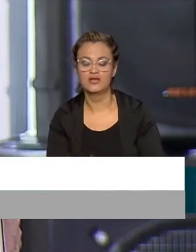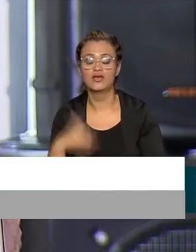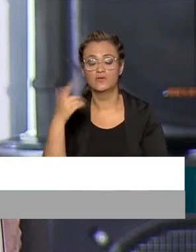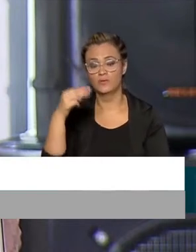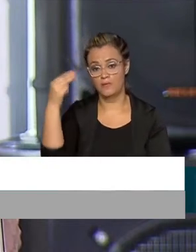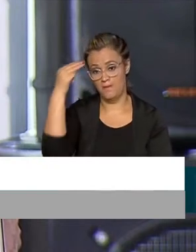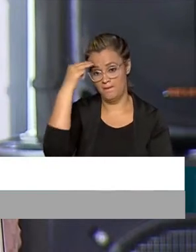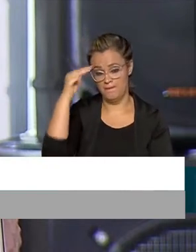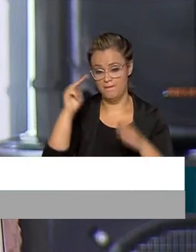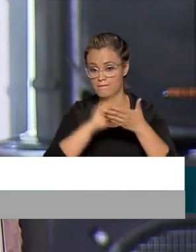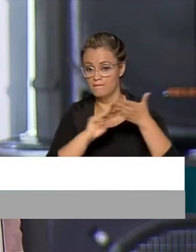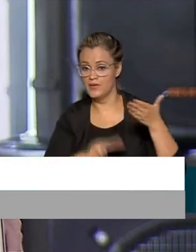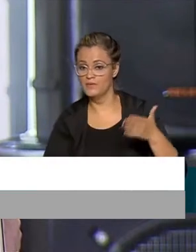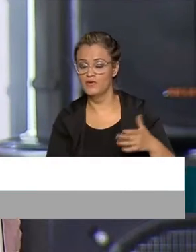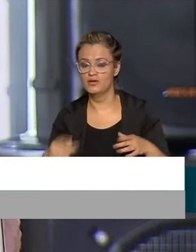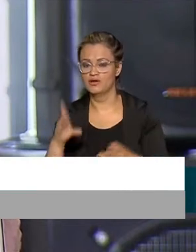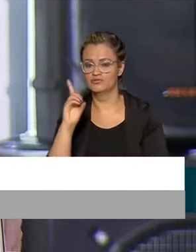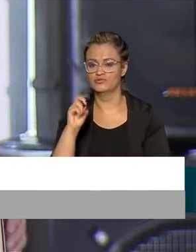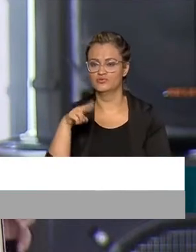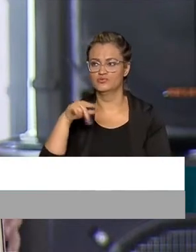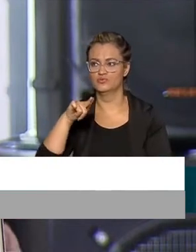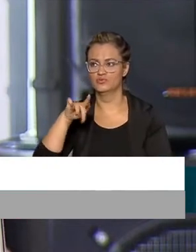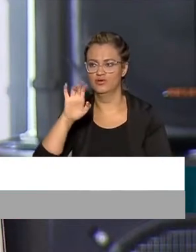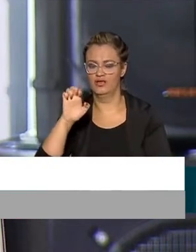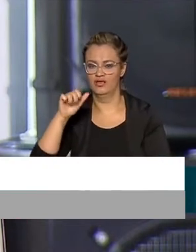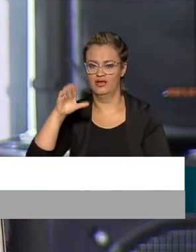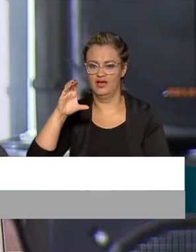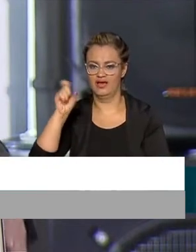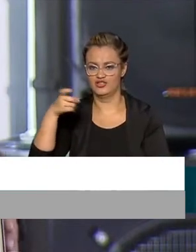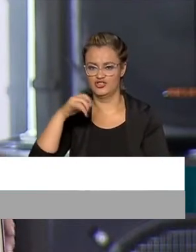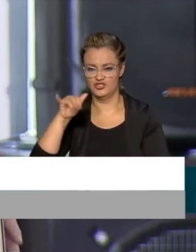na Academia Militar das Agulhas Negras, entre tantos outros.